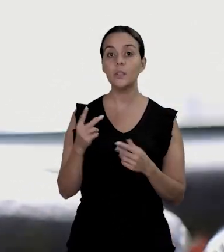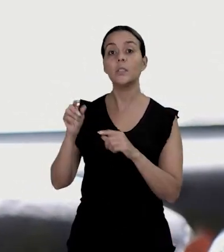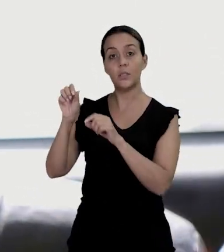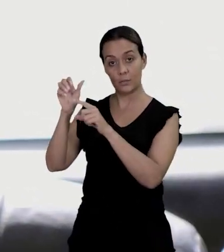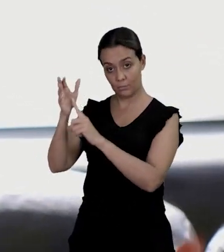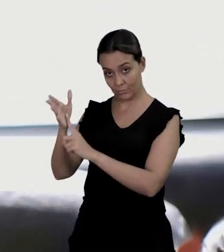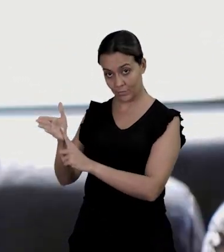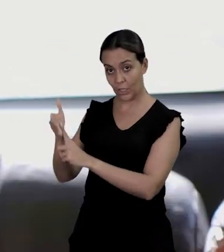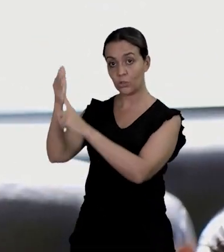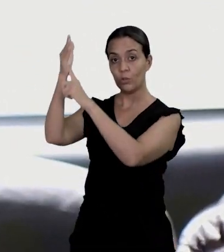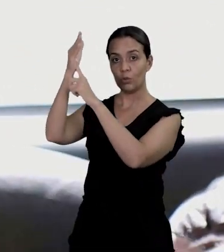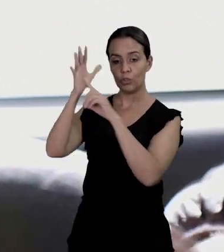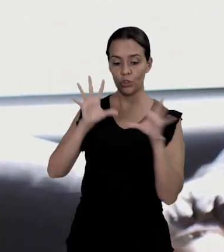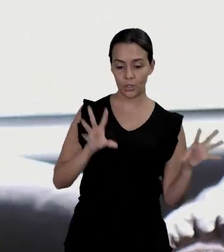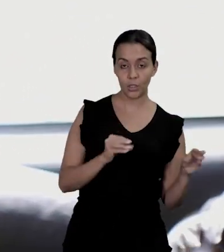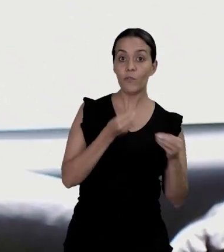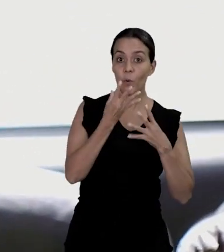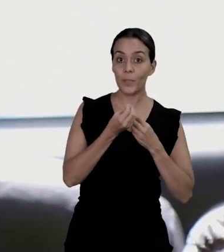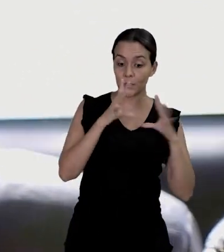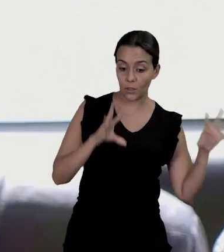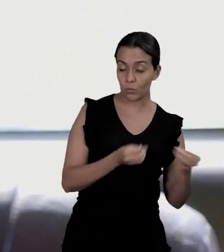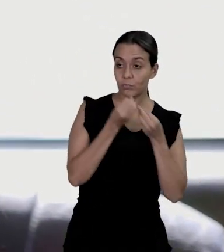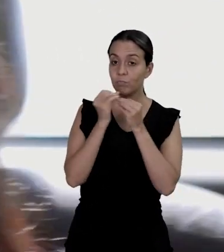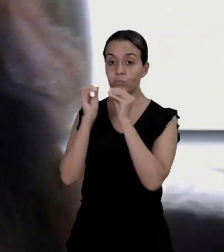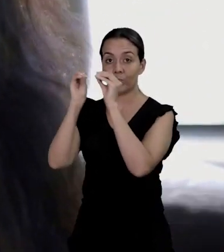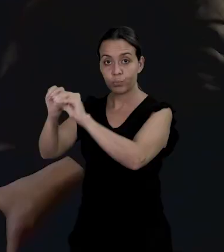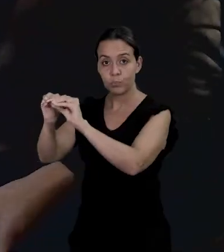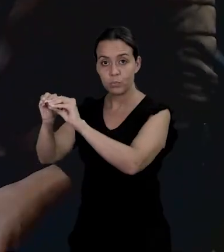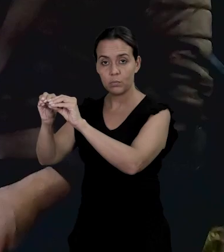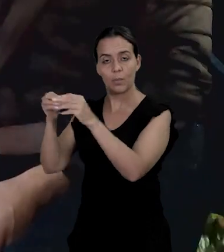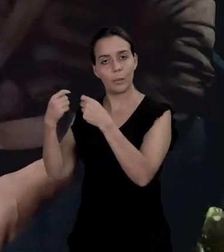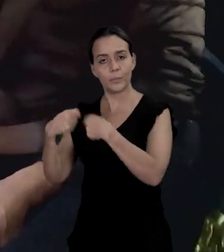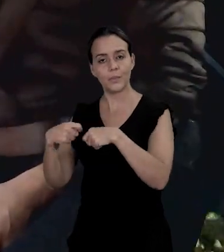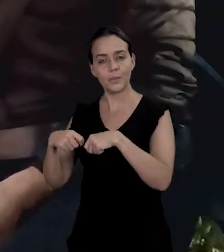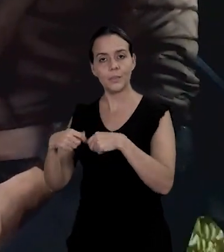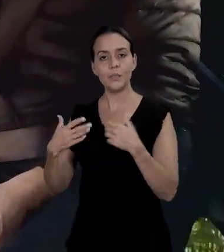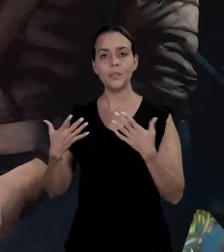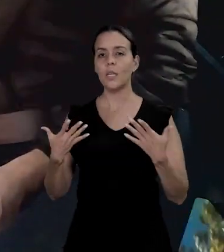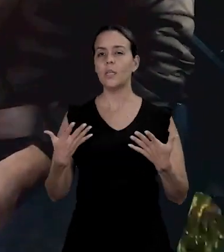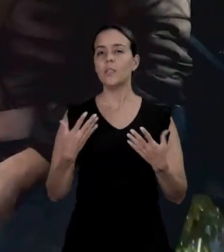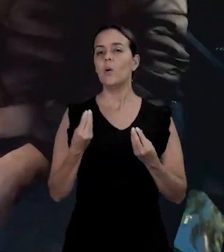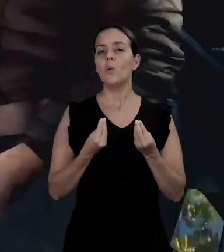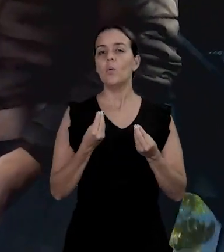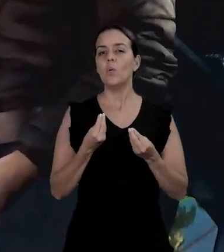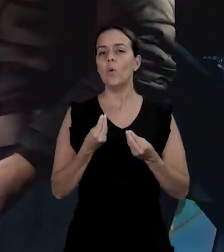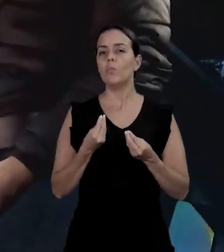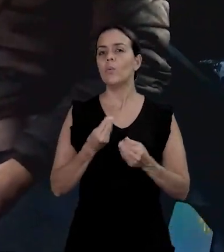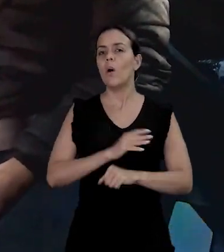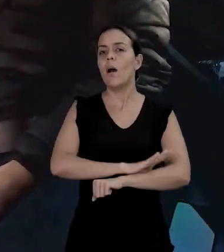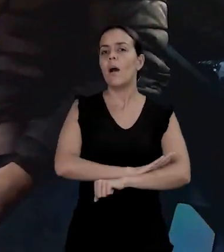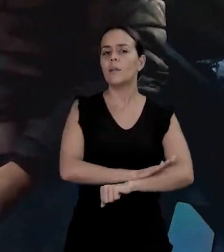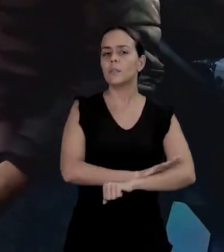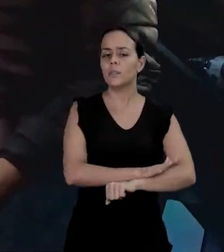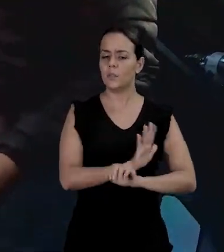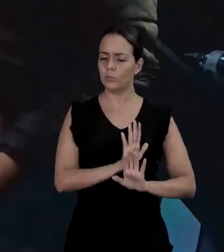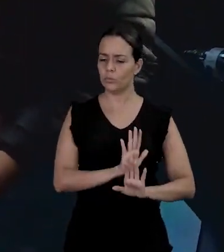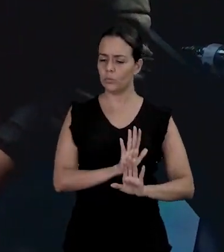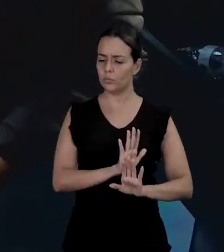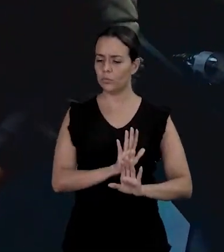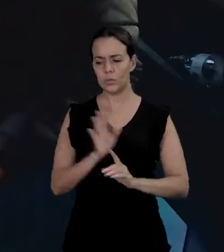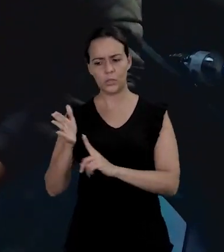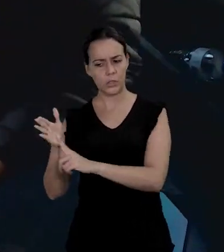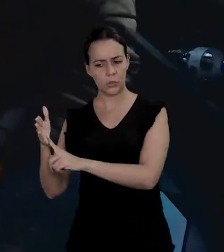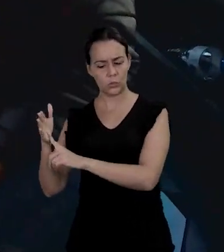racismo com a tecnologia, eu falei, nossa, peraí, tem muita coisa errada. A gente fala de tecnologia como se fosse só o mundo digital. Sim. Mas tecnologia é tudo